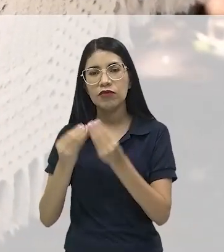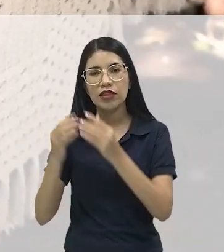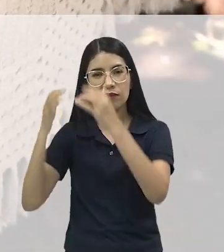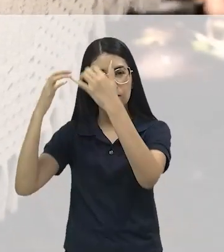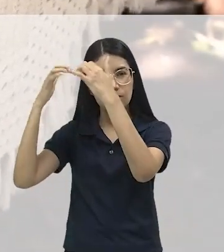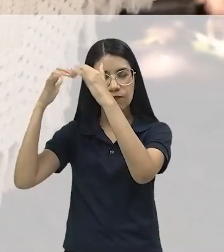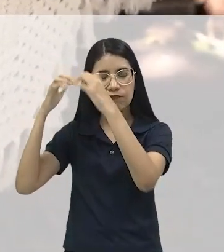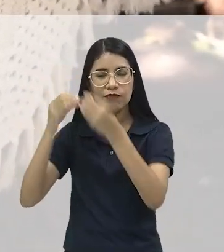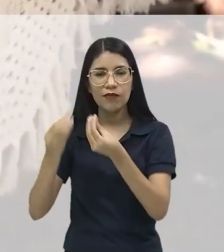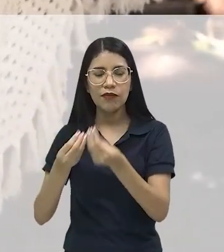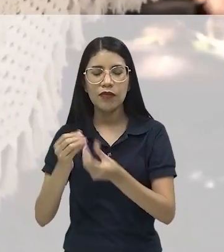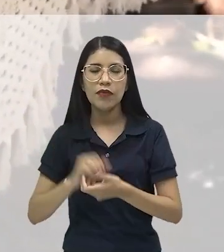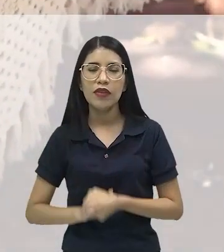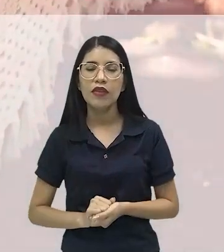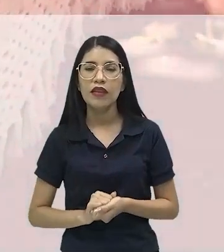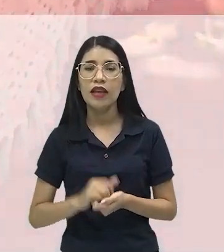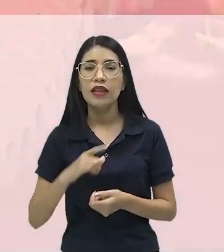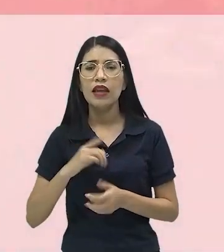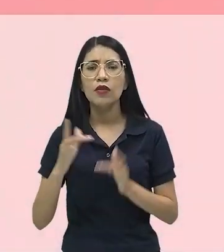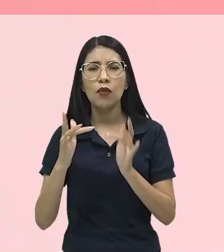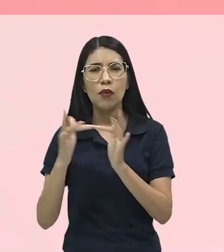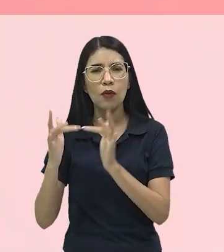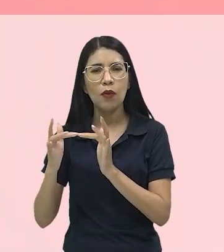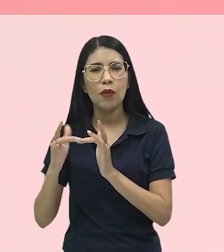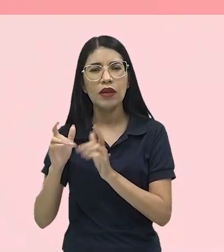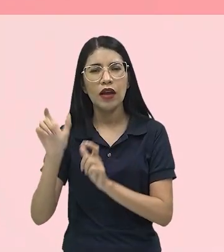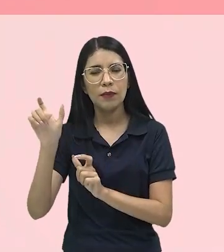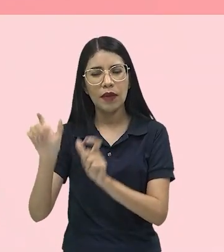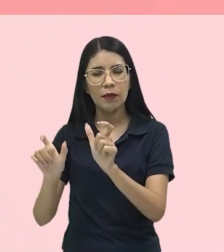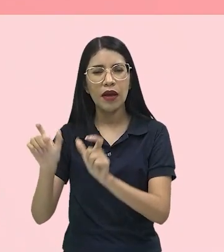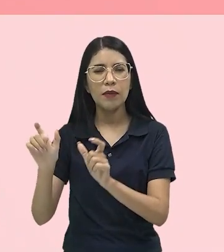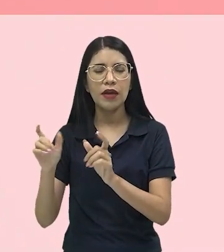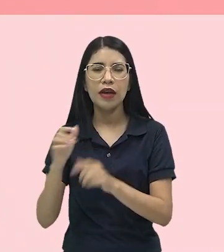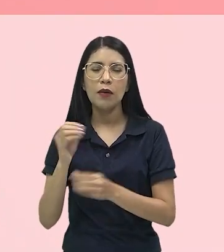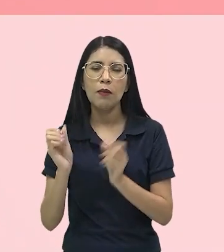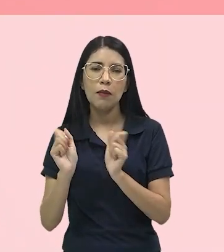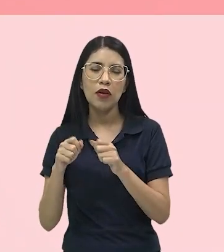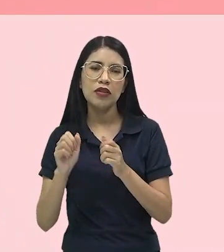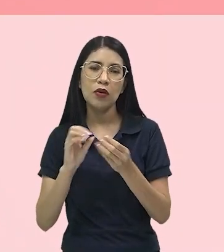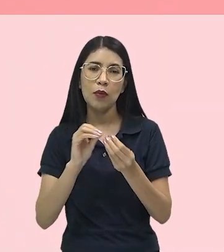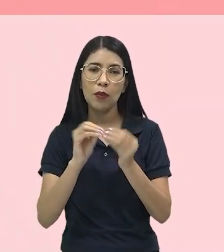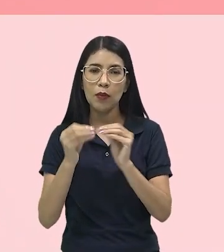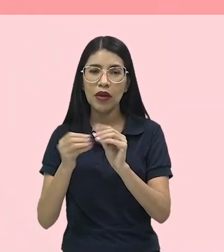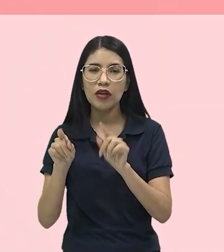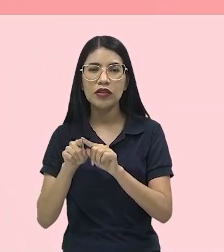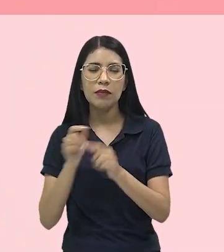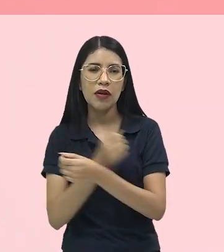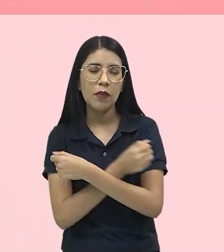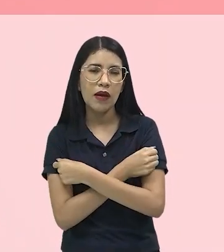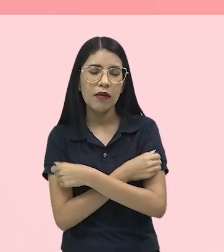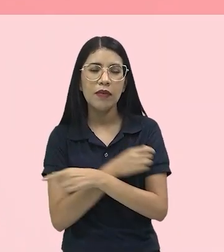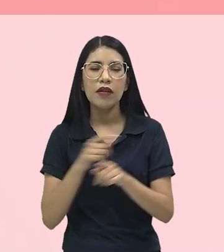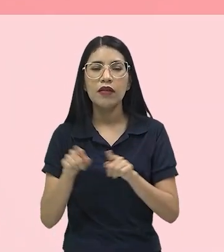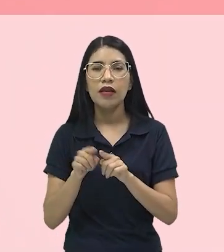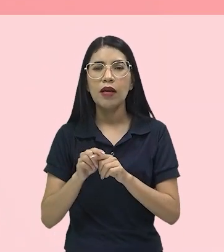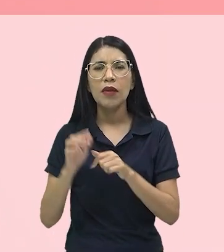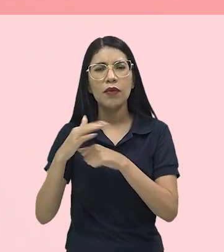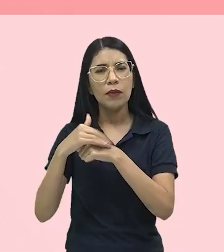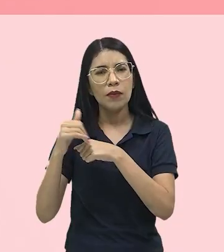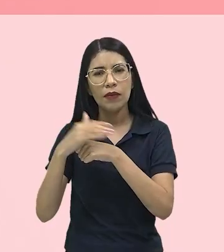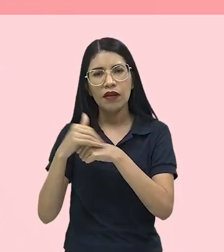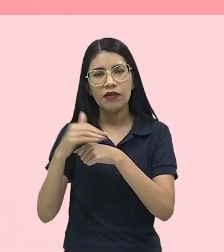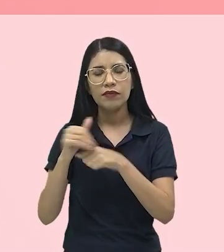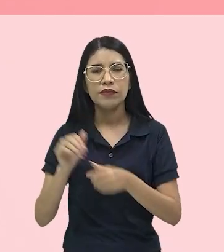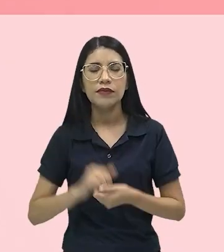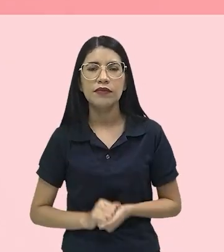organismo? A partir do contato físico, que a gente pode observar pelo beijo, pelo abraço e também pelos carinhos. E